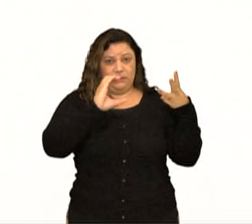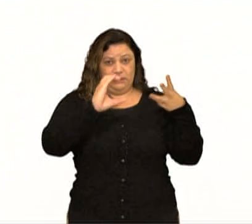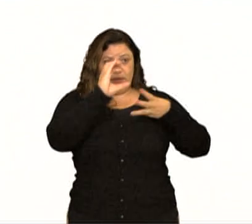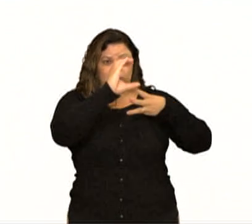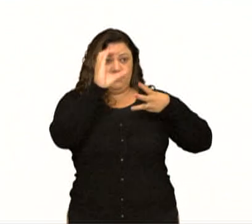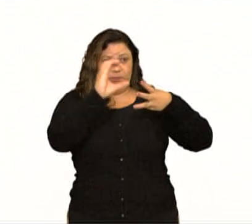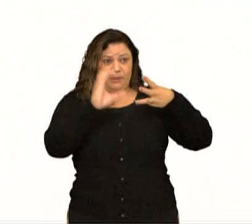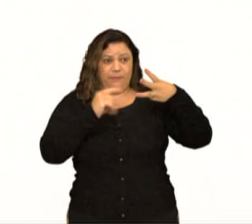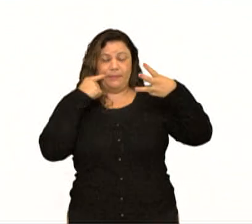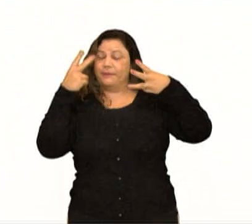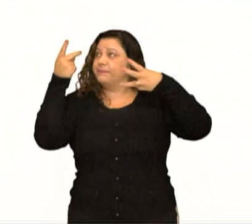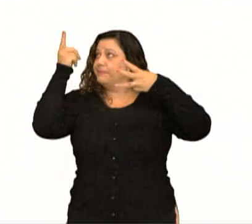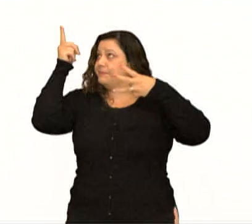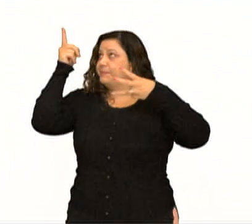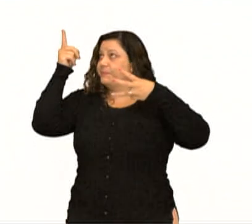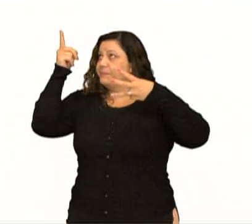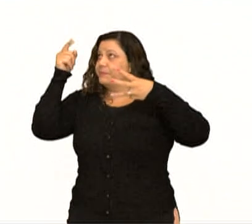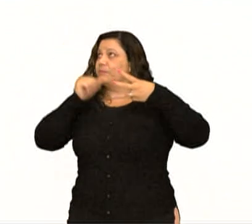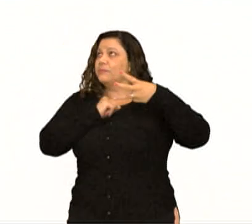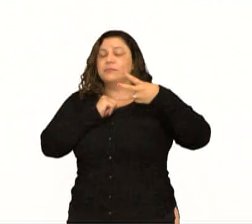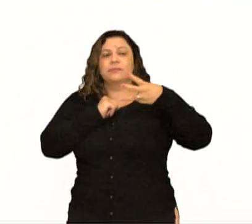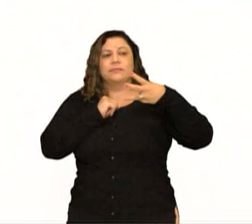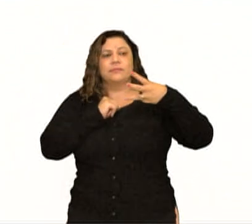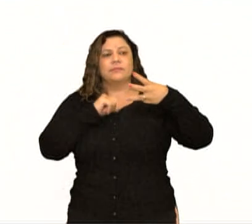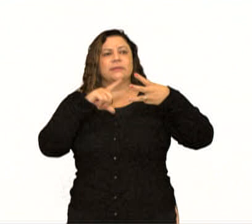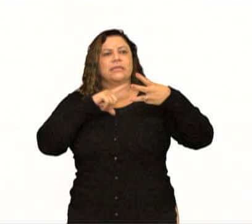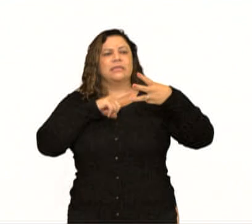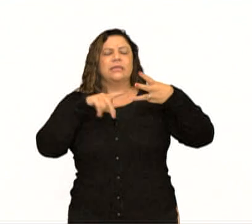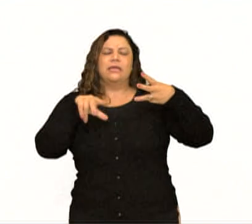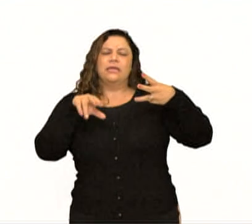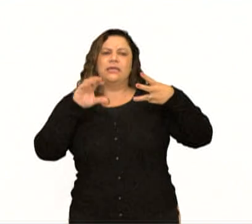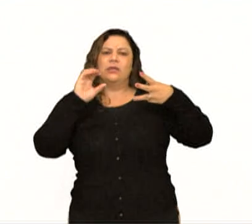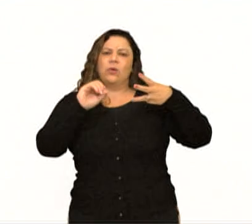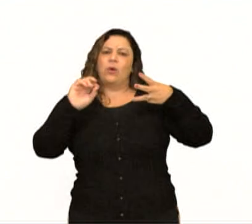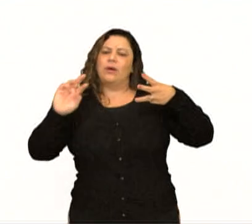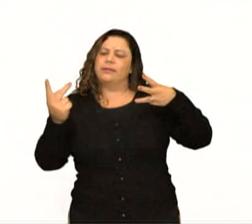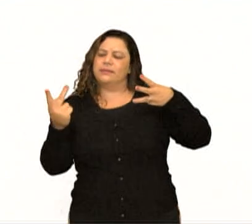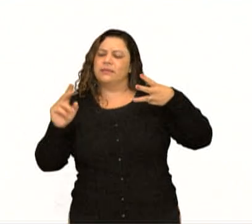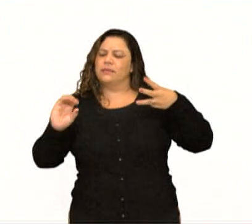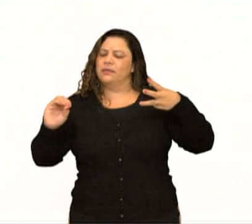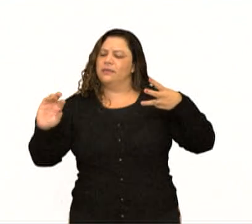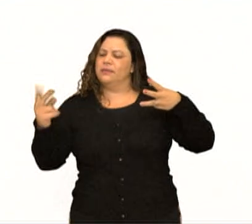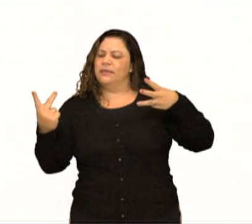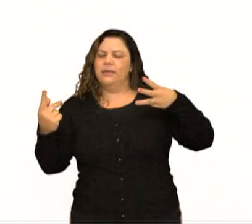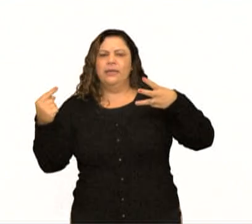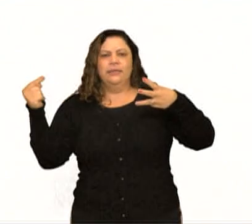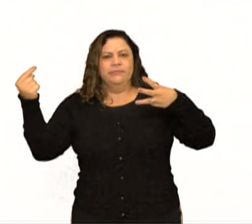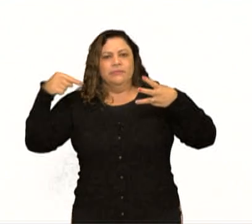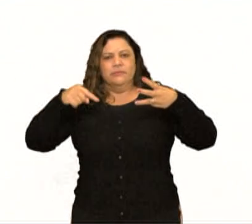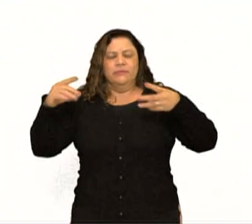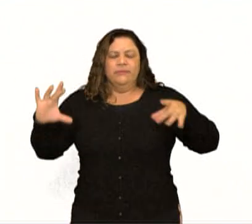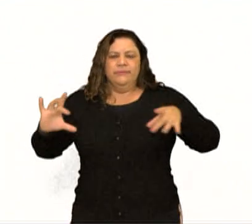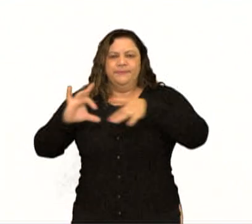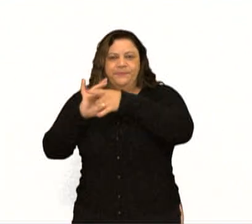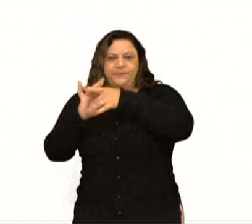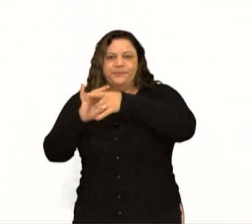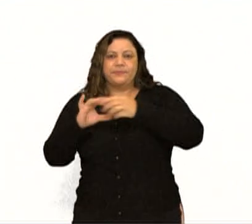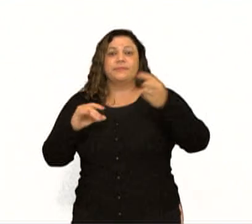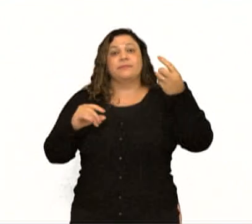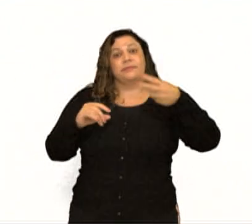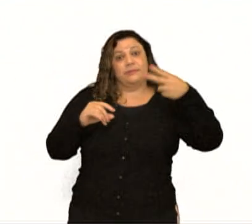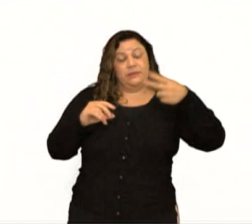sua estrutura e elas têm um radical OH ligado em um carbono insaturado. Então, as